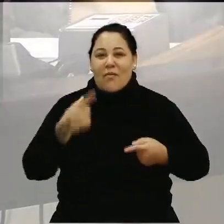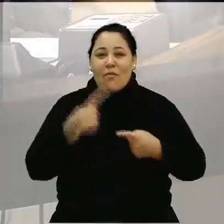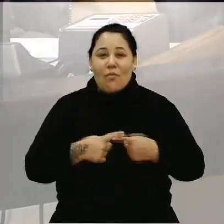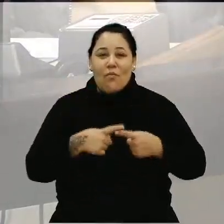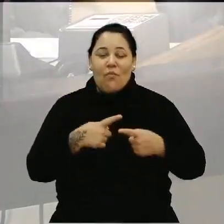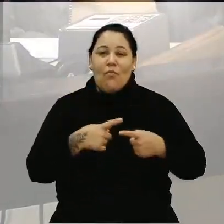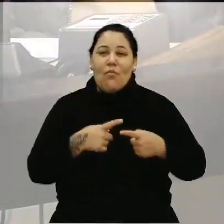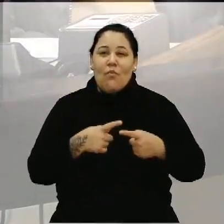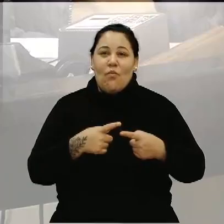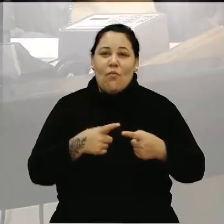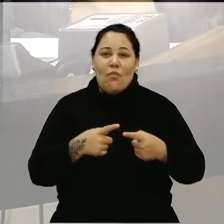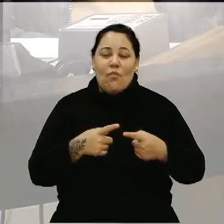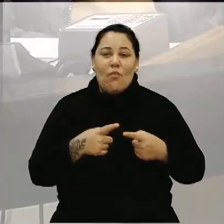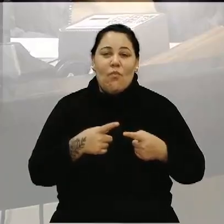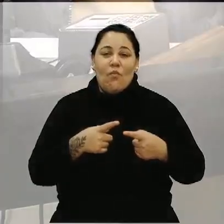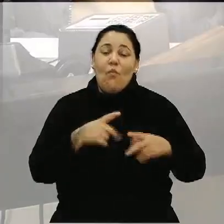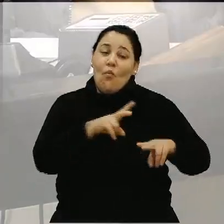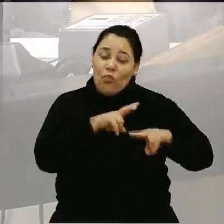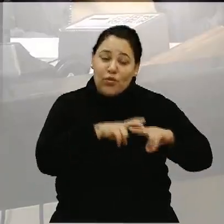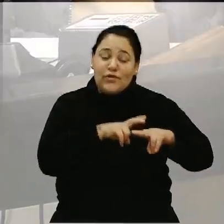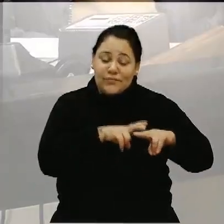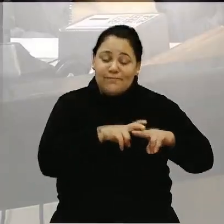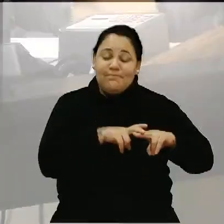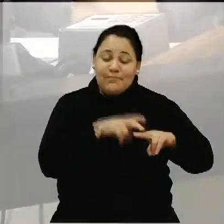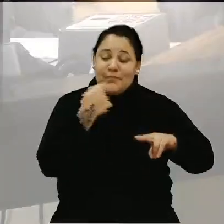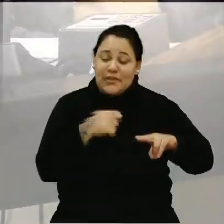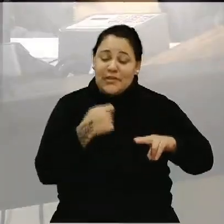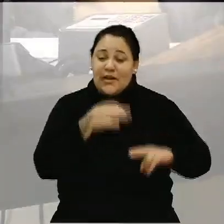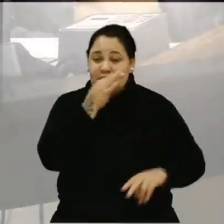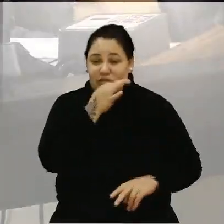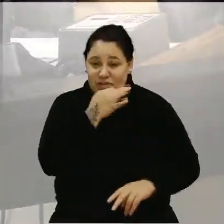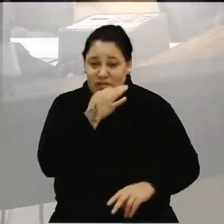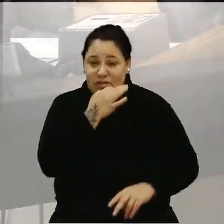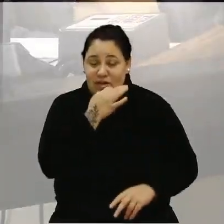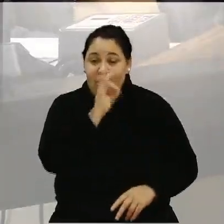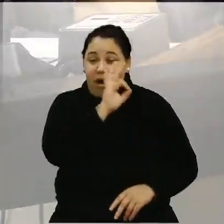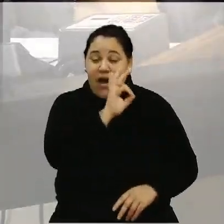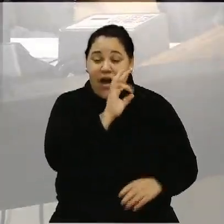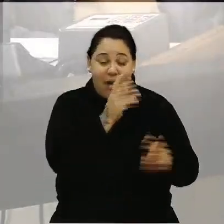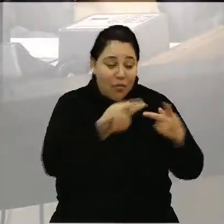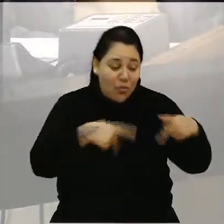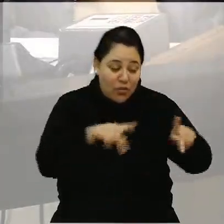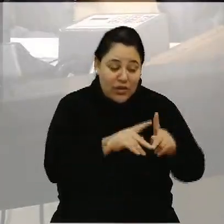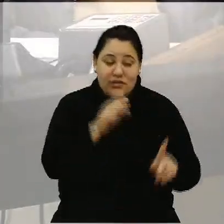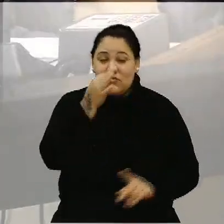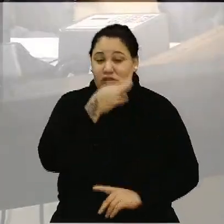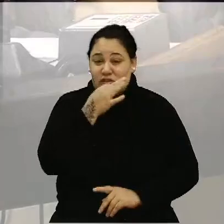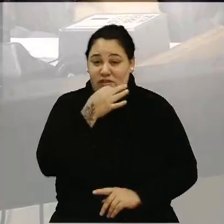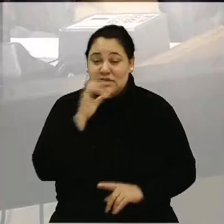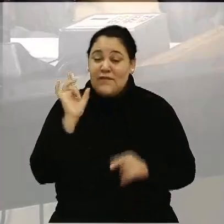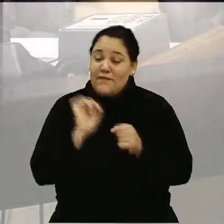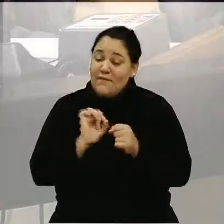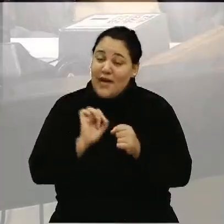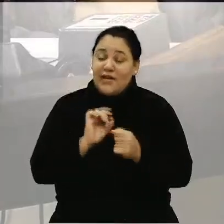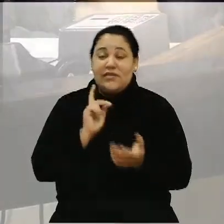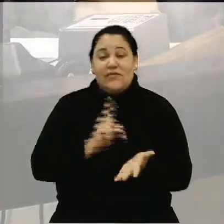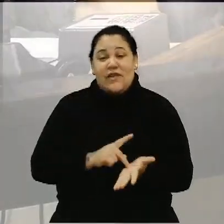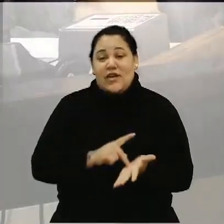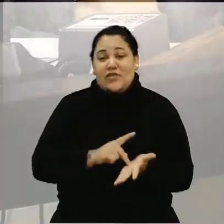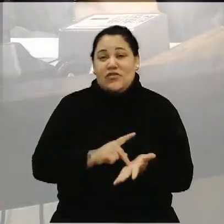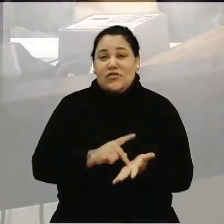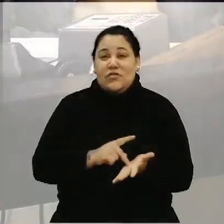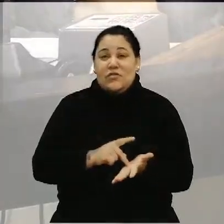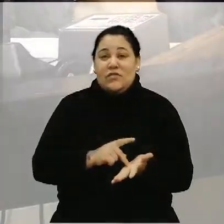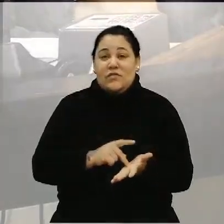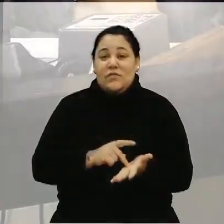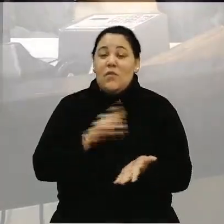preciso que Caxias do Sul, mais do que nunca, a população de Caxias do Sul, faça de fato uma